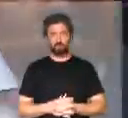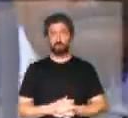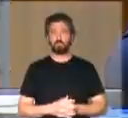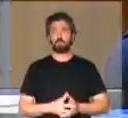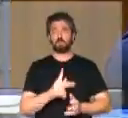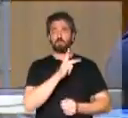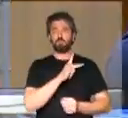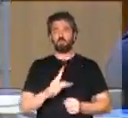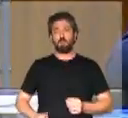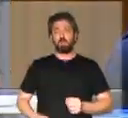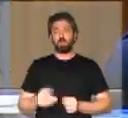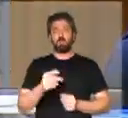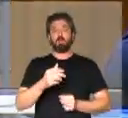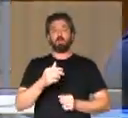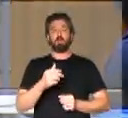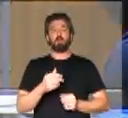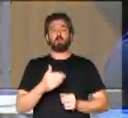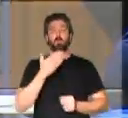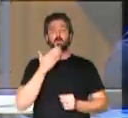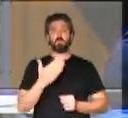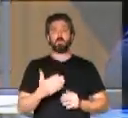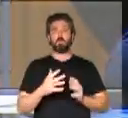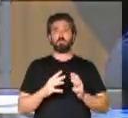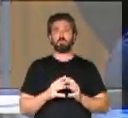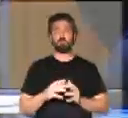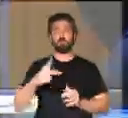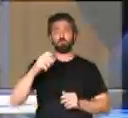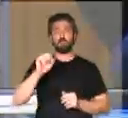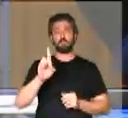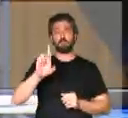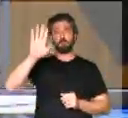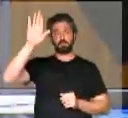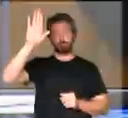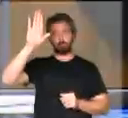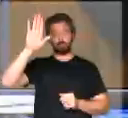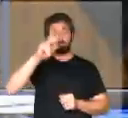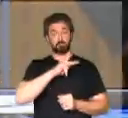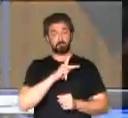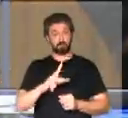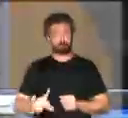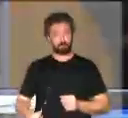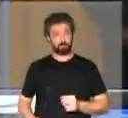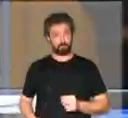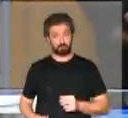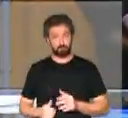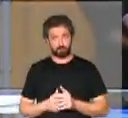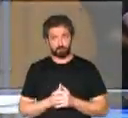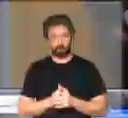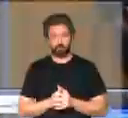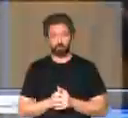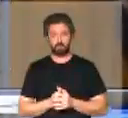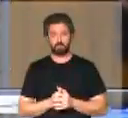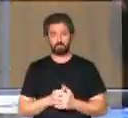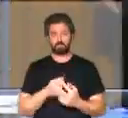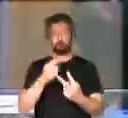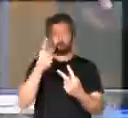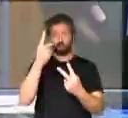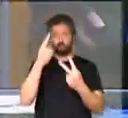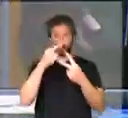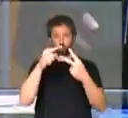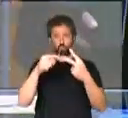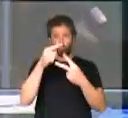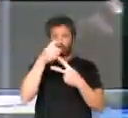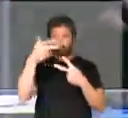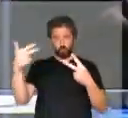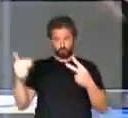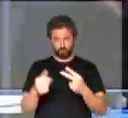A presidência solicita a todas as senhoras deputadas, senhores deputados. PSD vai encaminhar, senhor presidente. PSD. PSD. Senhor presidente, são duas questões.